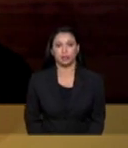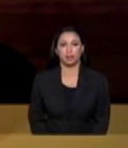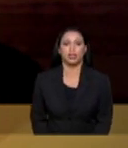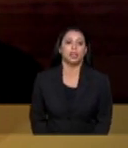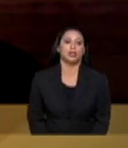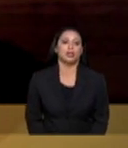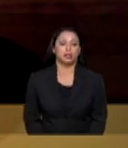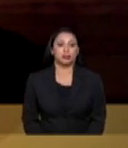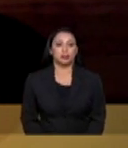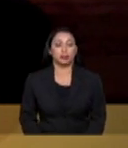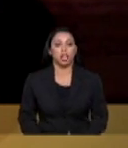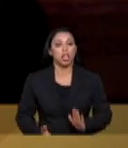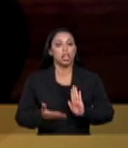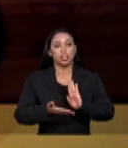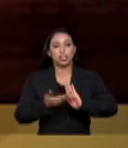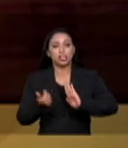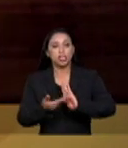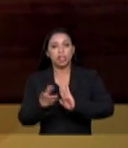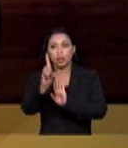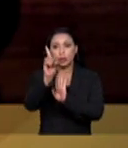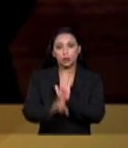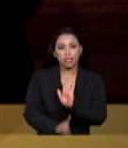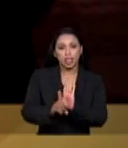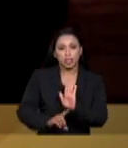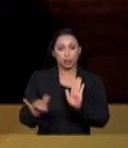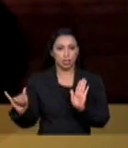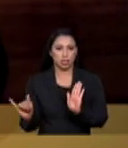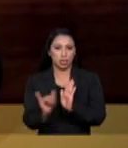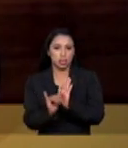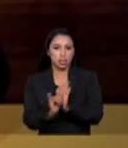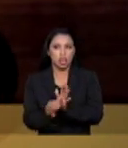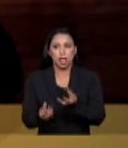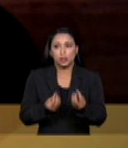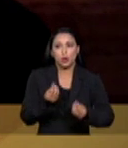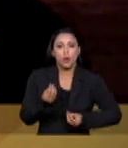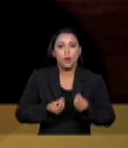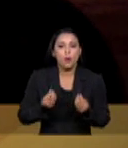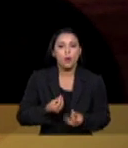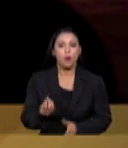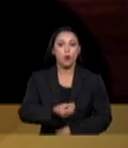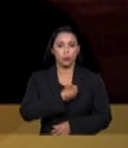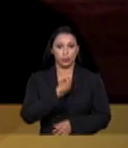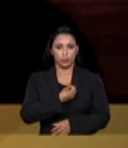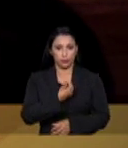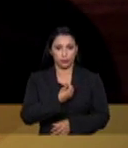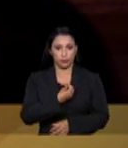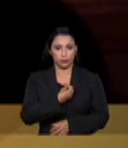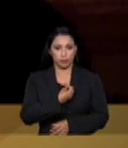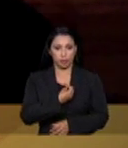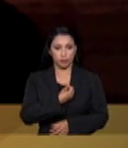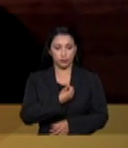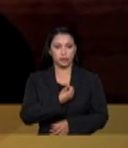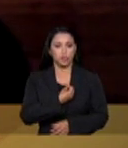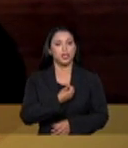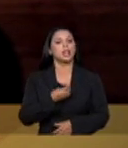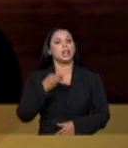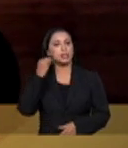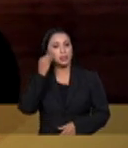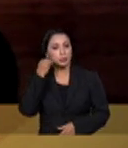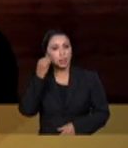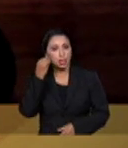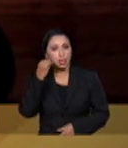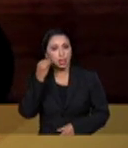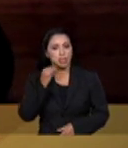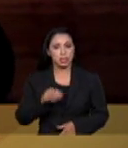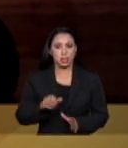identidade a diferença em relação ao modo de vida daquele vivenciado pela